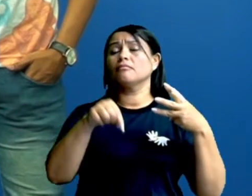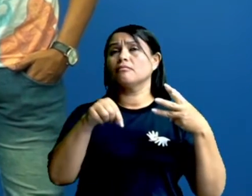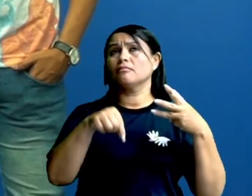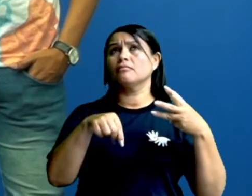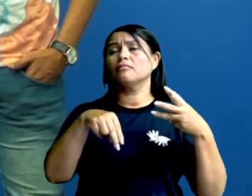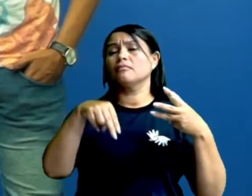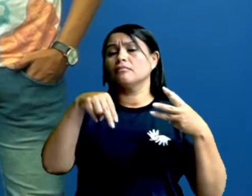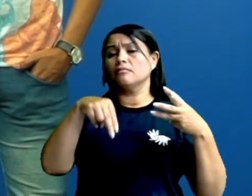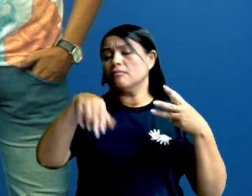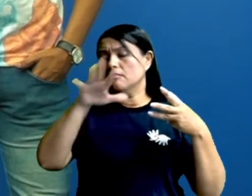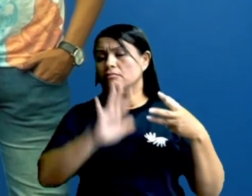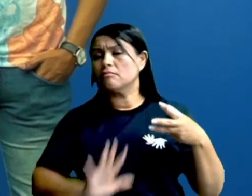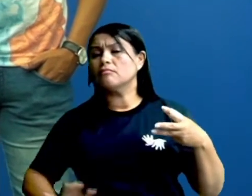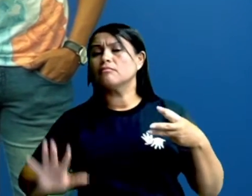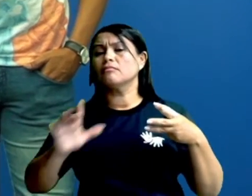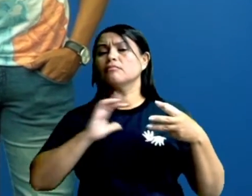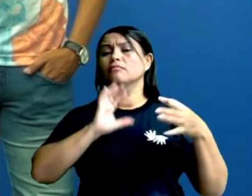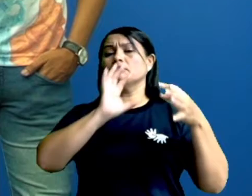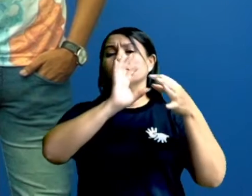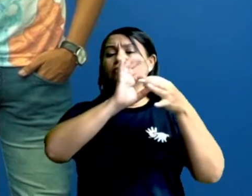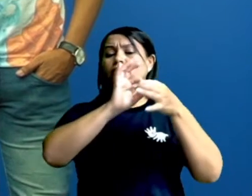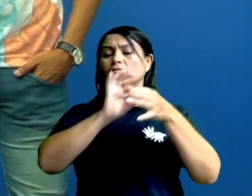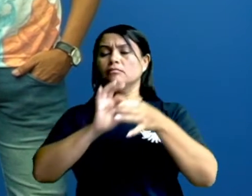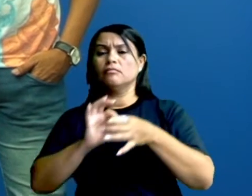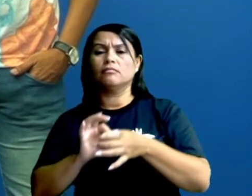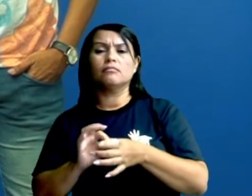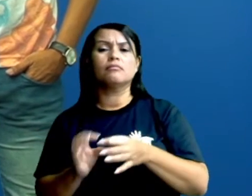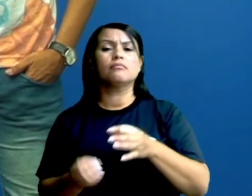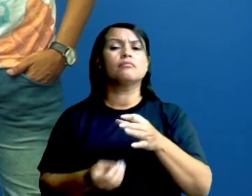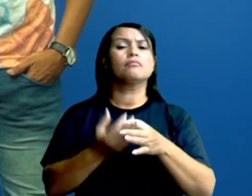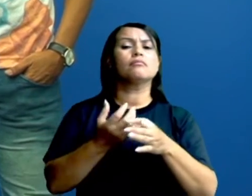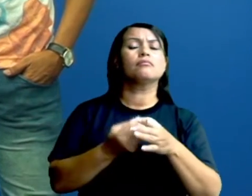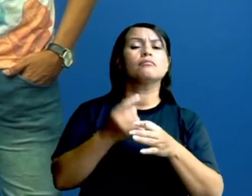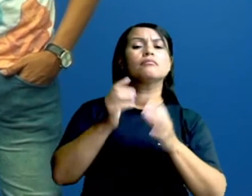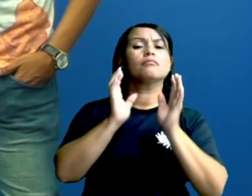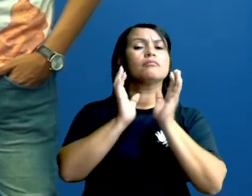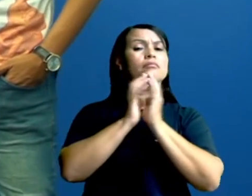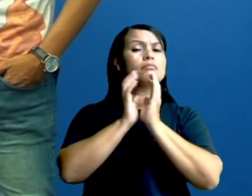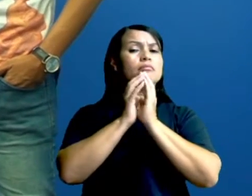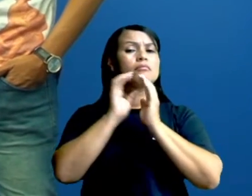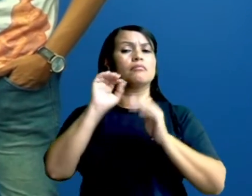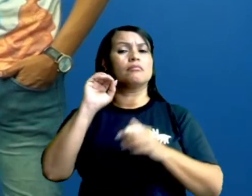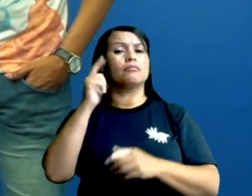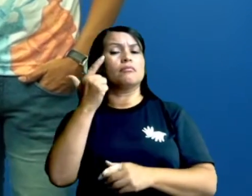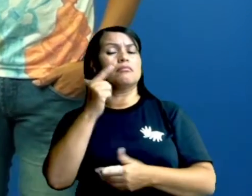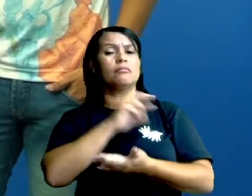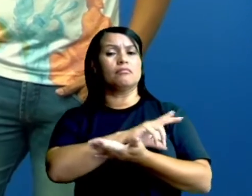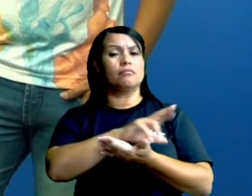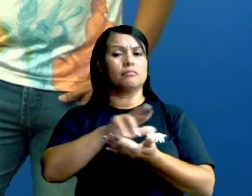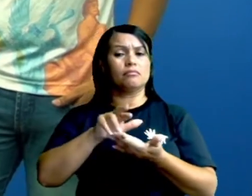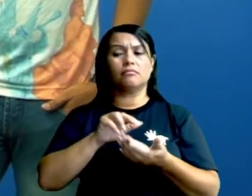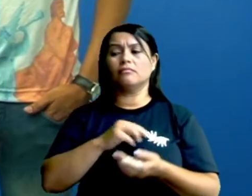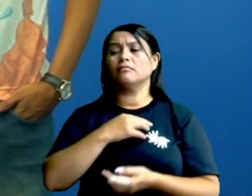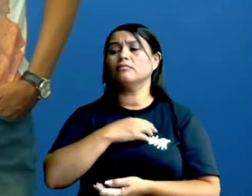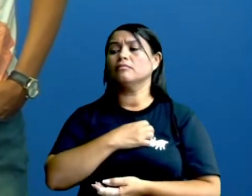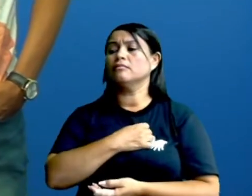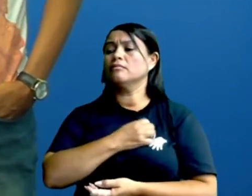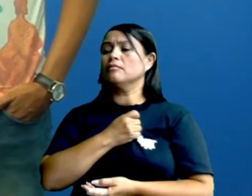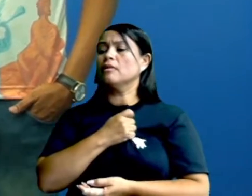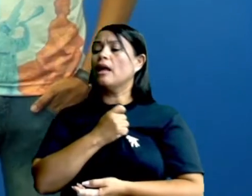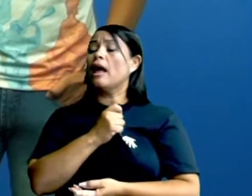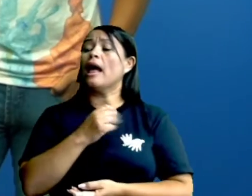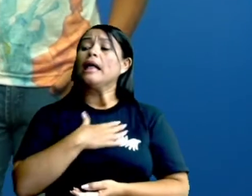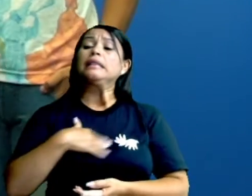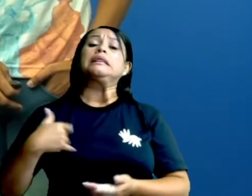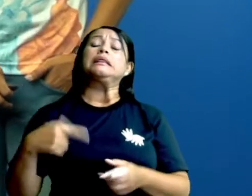né, também vão estar nesse contexto aí de formação a Recife, Olinda, né, etc, tá certo? Em